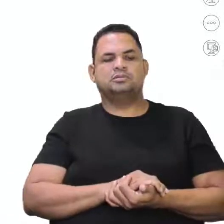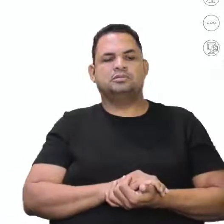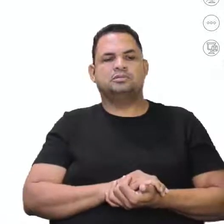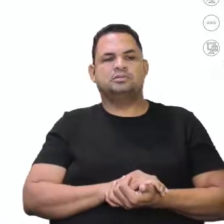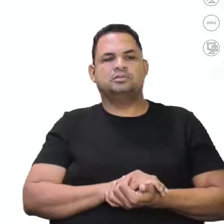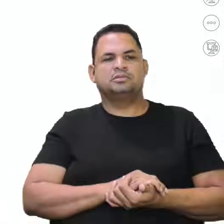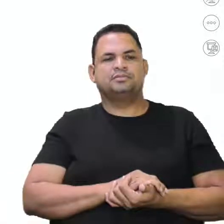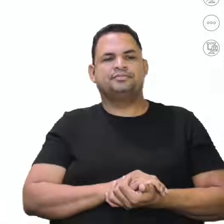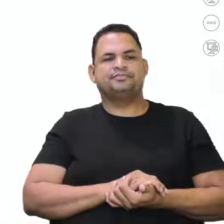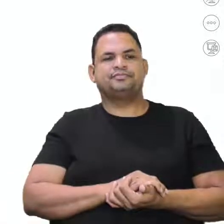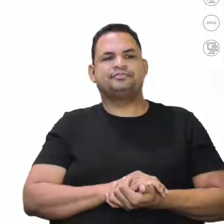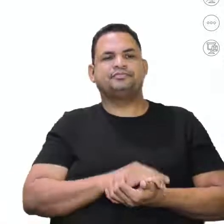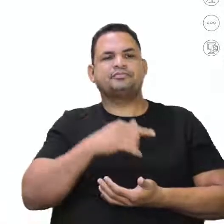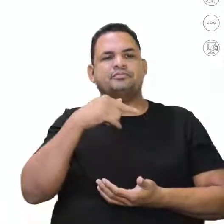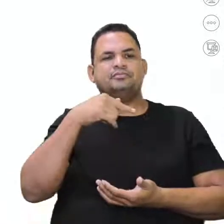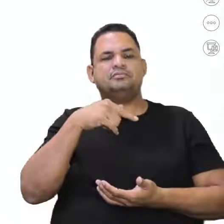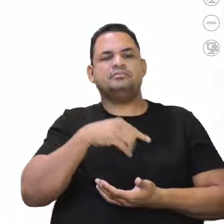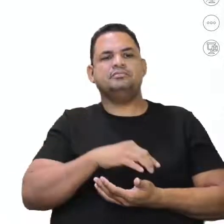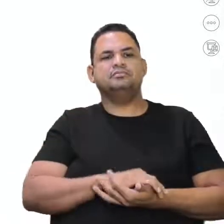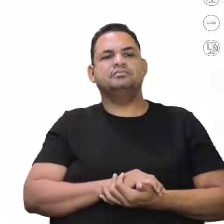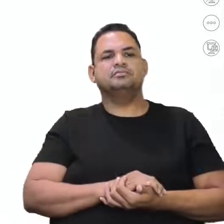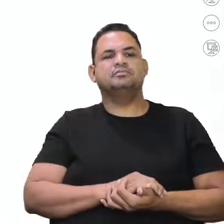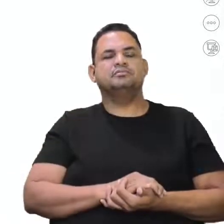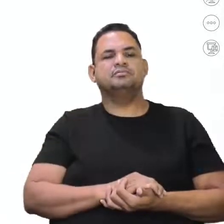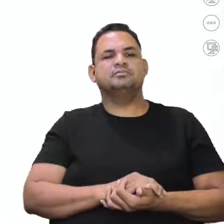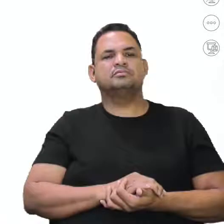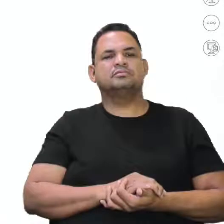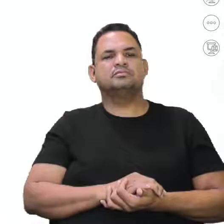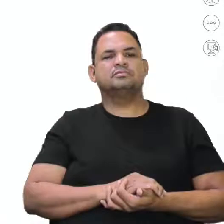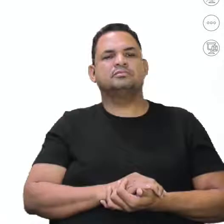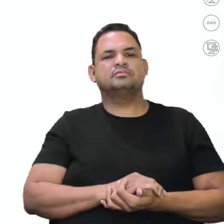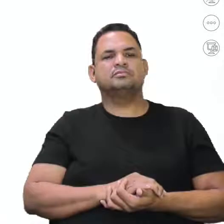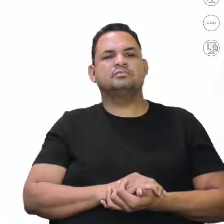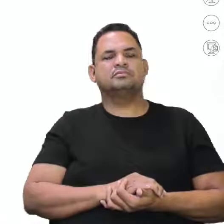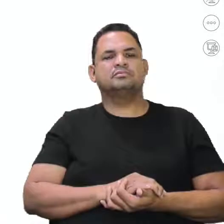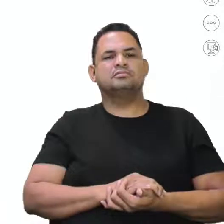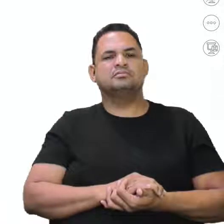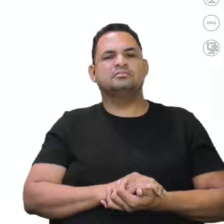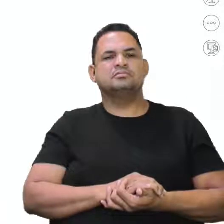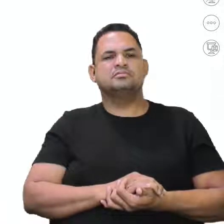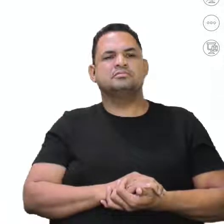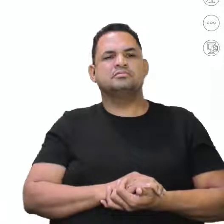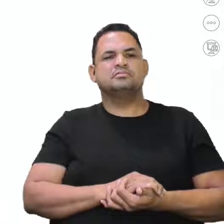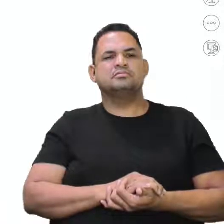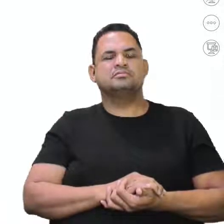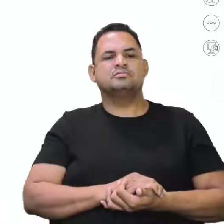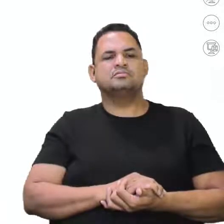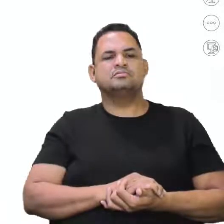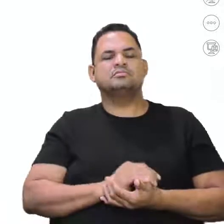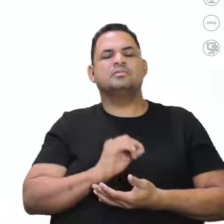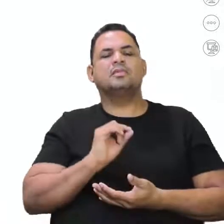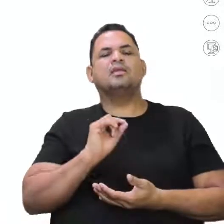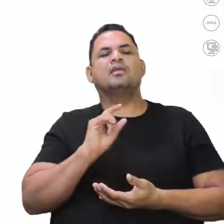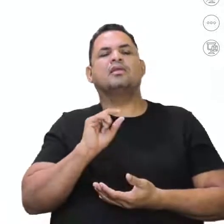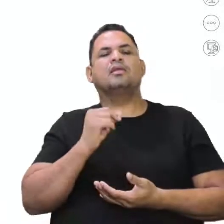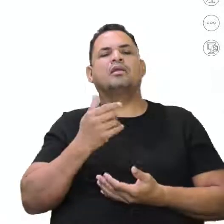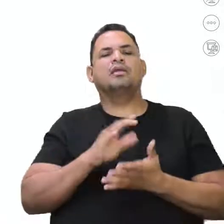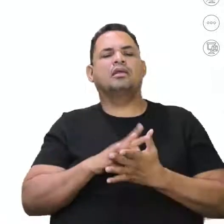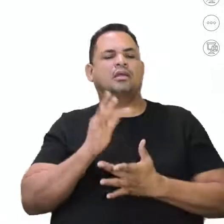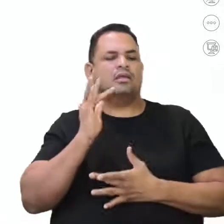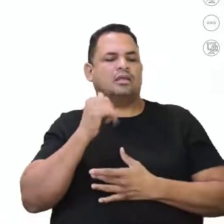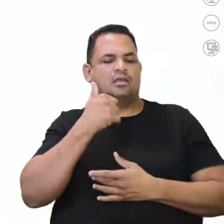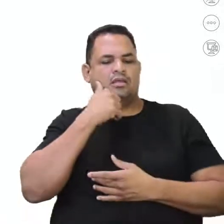Tá certo. 7. What are girlfriends permitted to do on... O que namoradas são permitidas